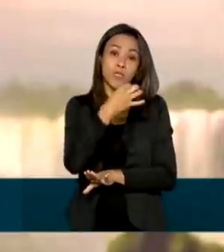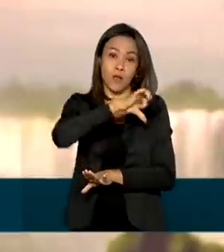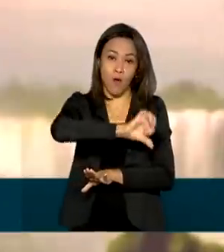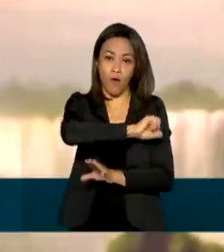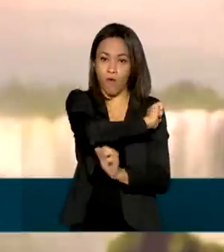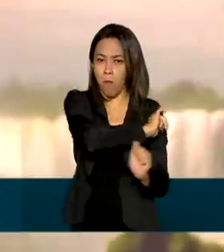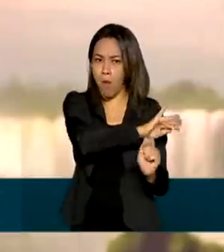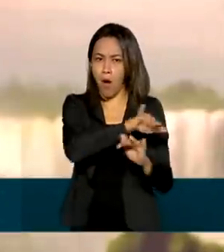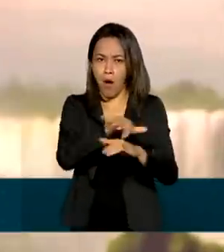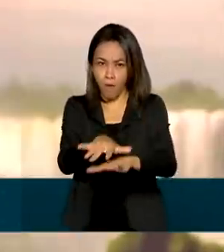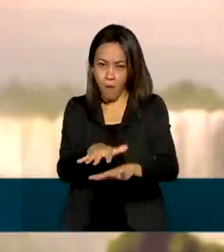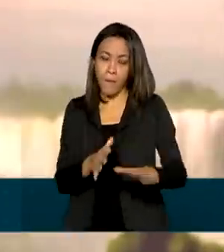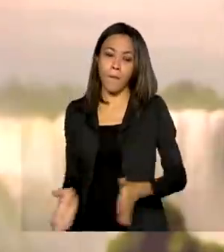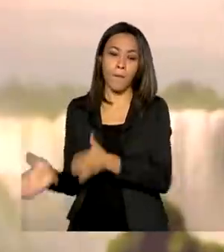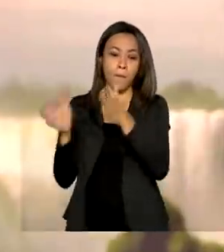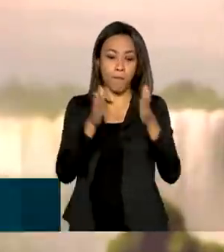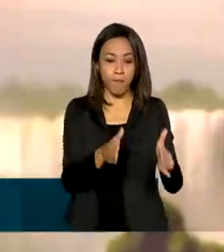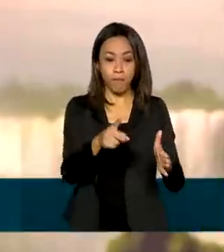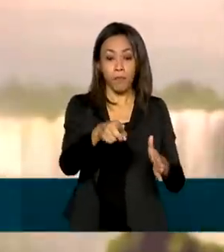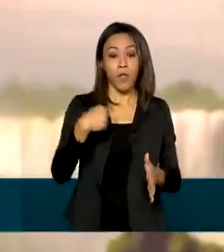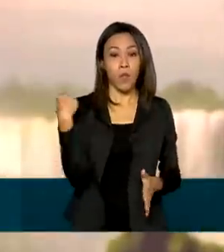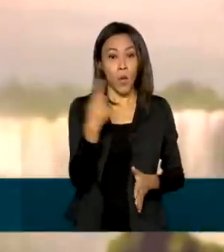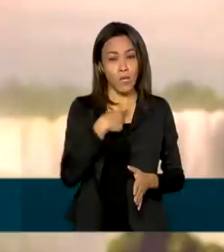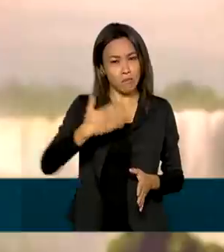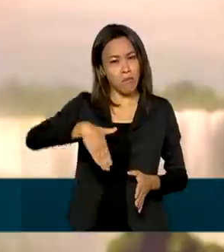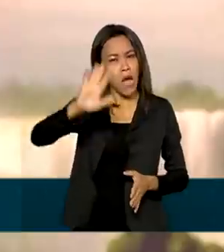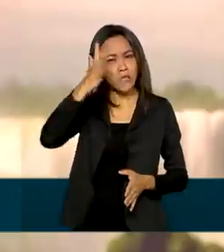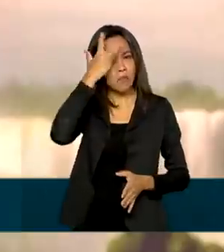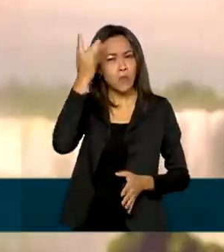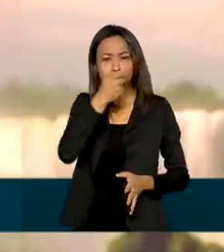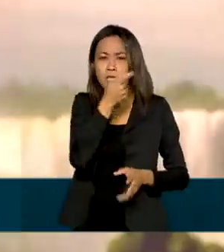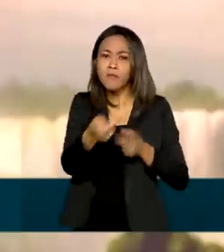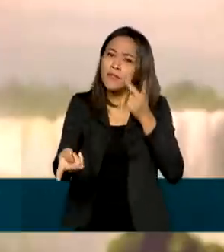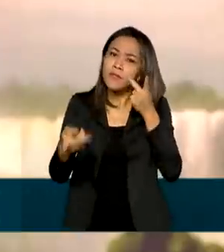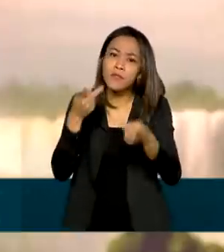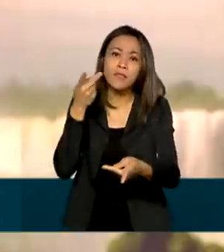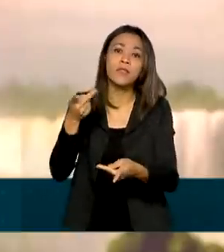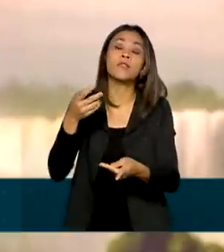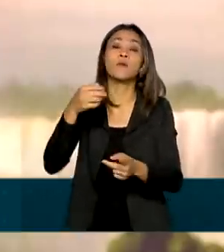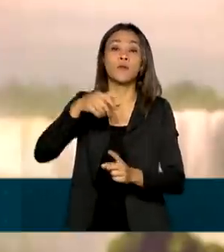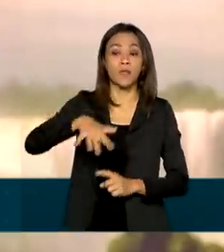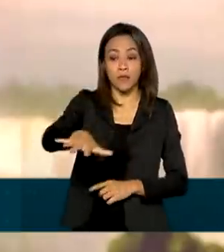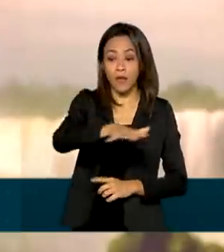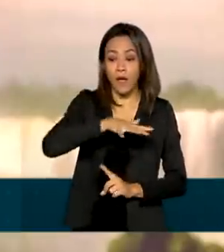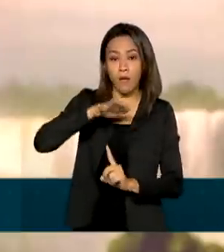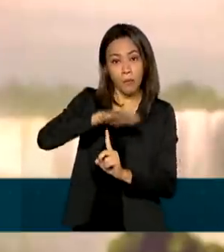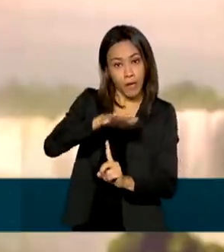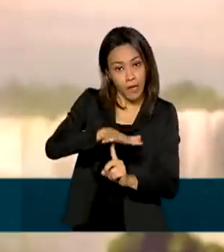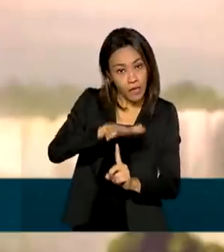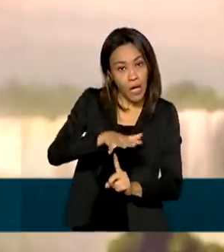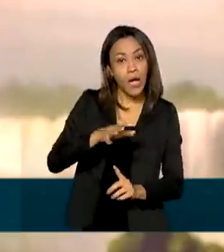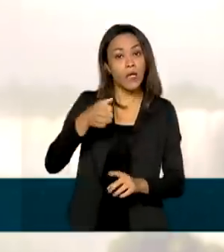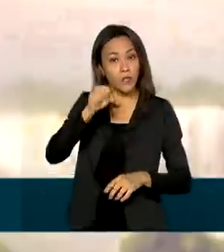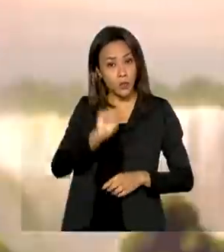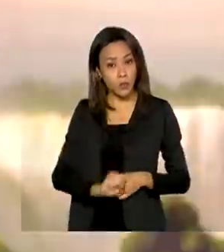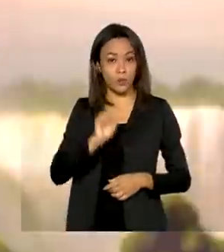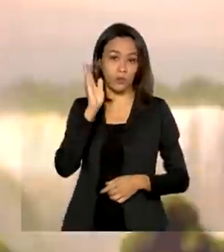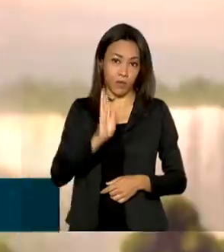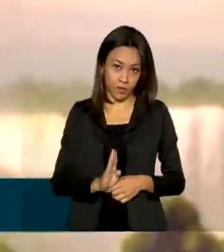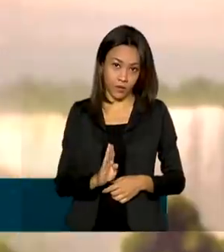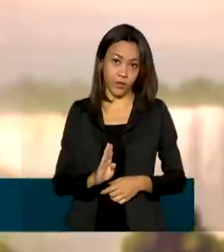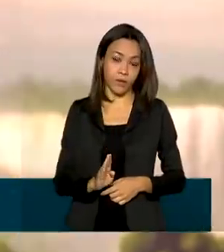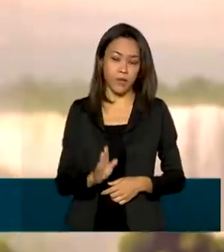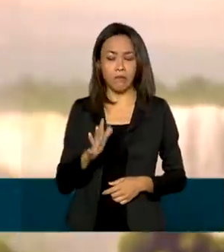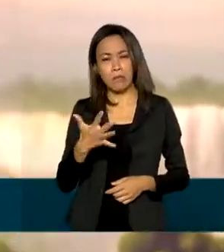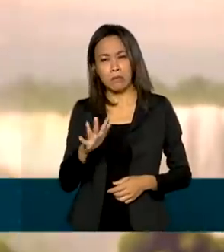Estamos recebendo mais visitantes da região do Paraná e região sul do Brasil. Nós estamos